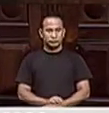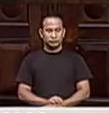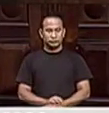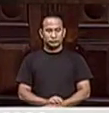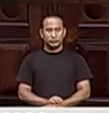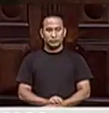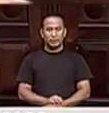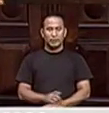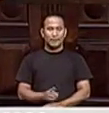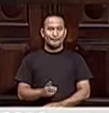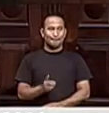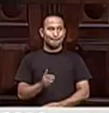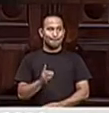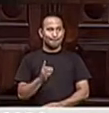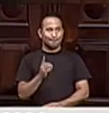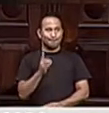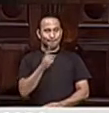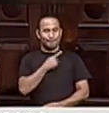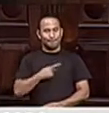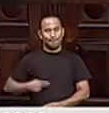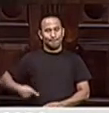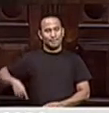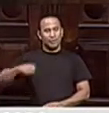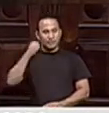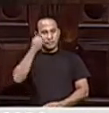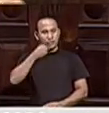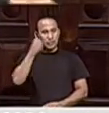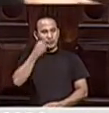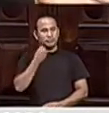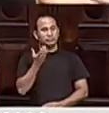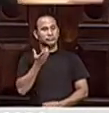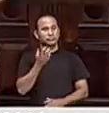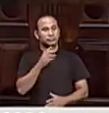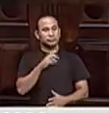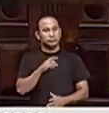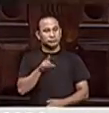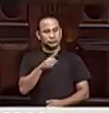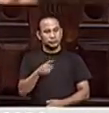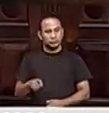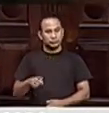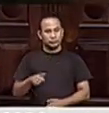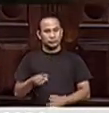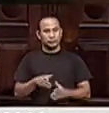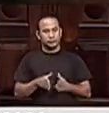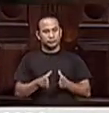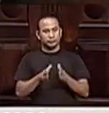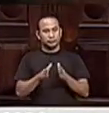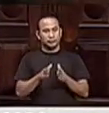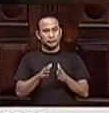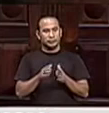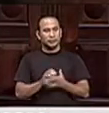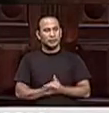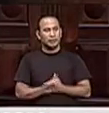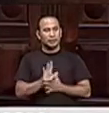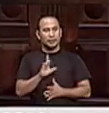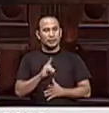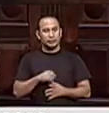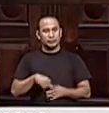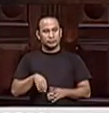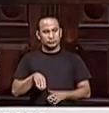ser presidente do Senado e excluído da linha sucessória. Mas o Supremo Tribunal